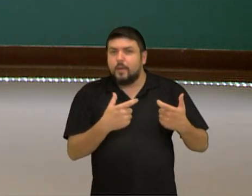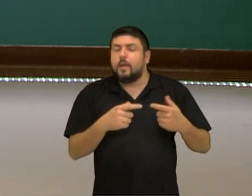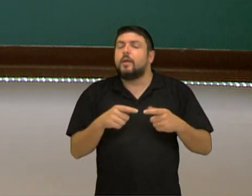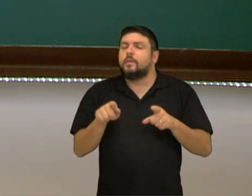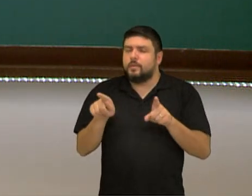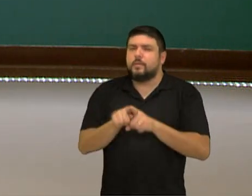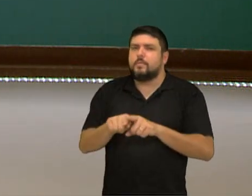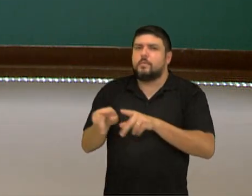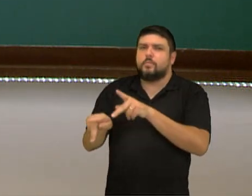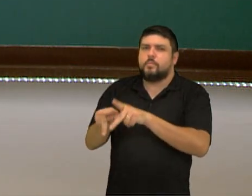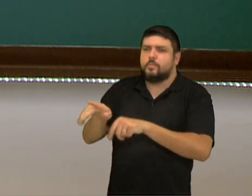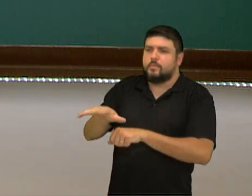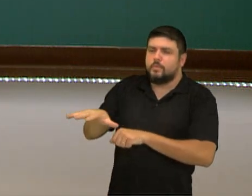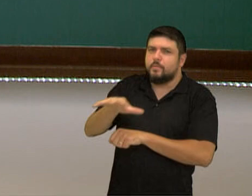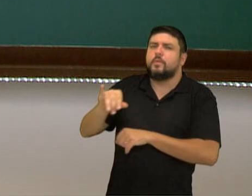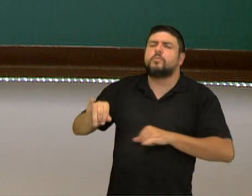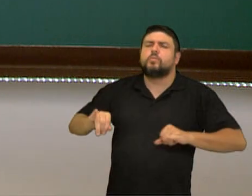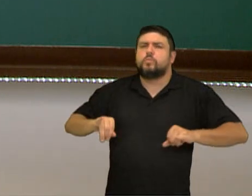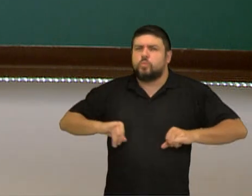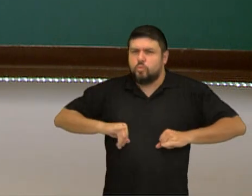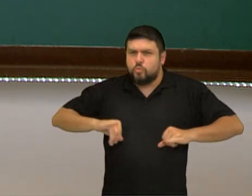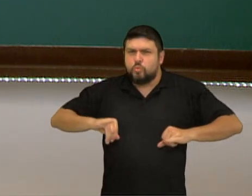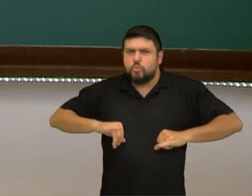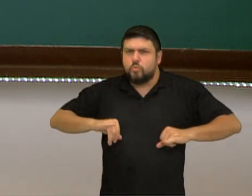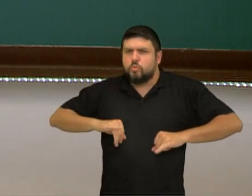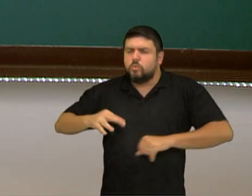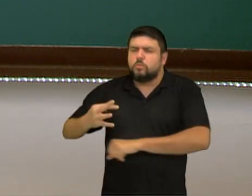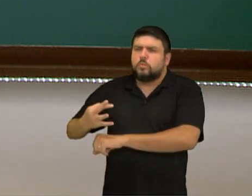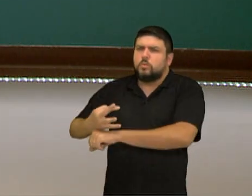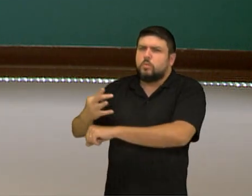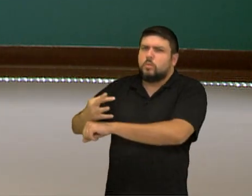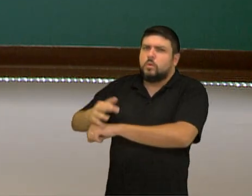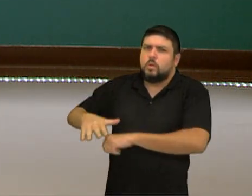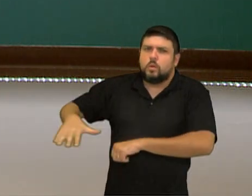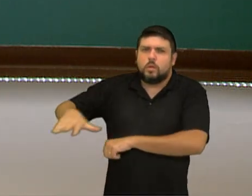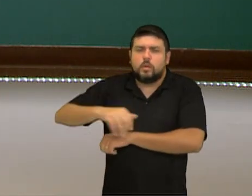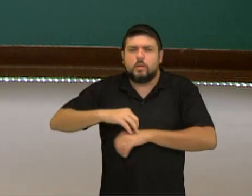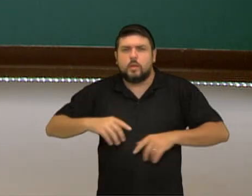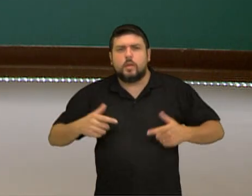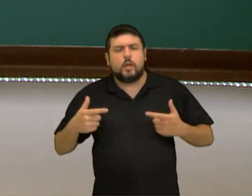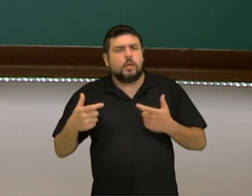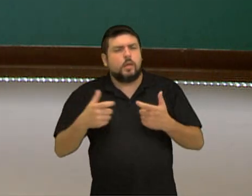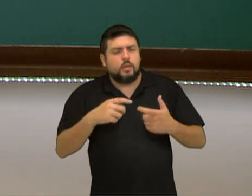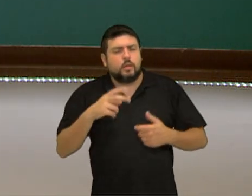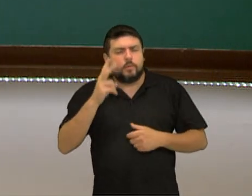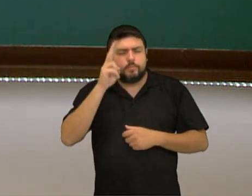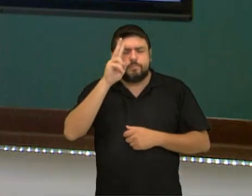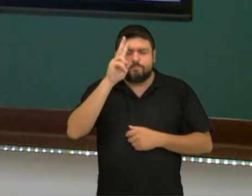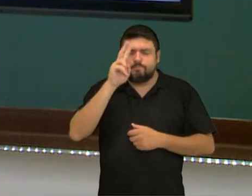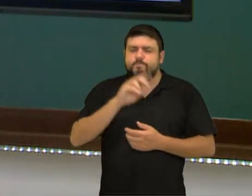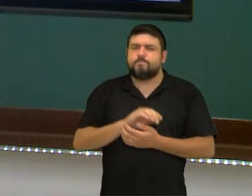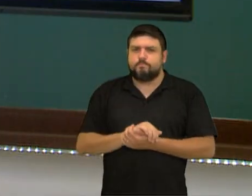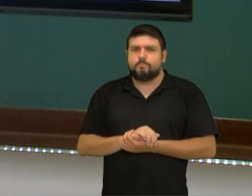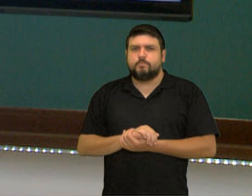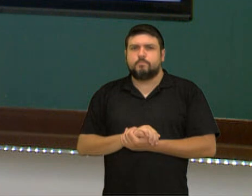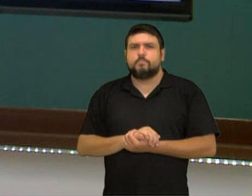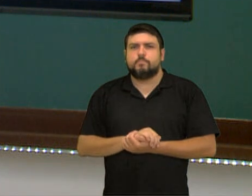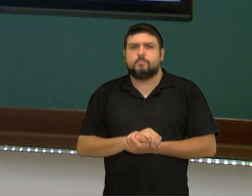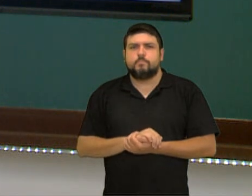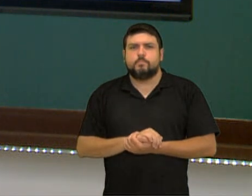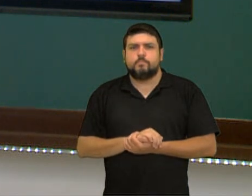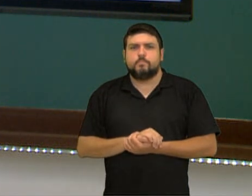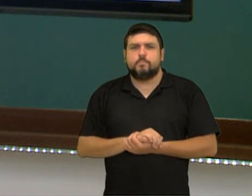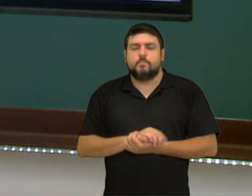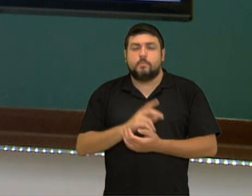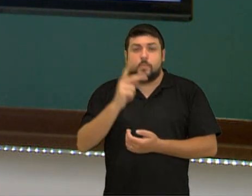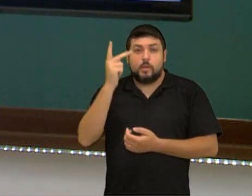da população, em tudo que ela é afetada numa guerra. Isso é importante lembrar. Em São